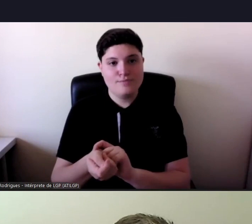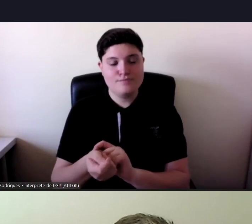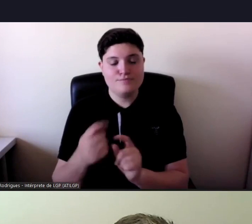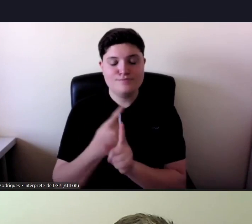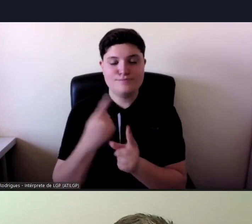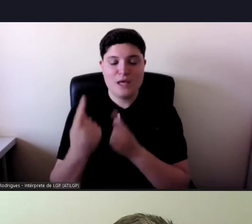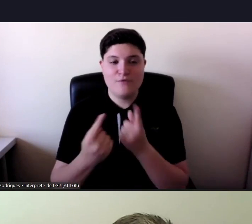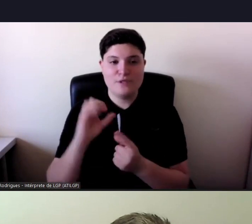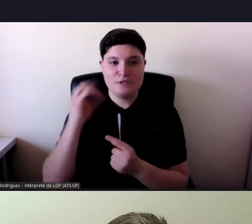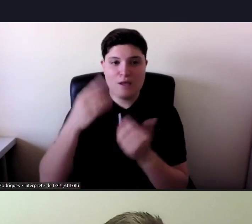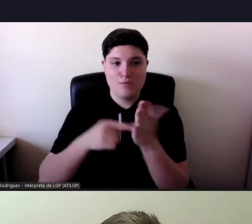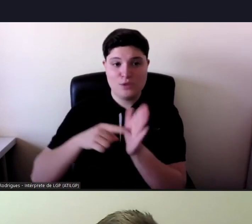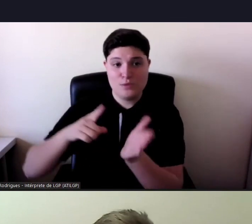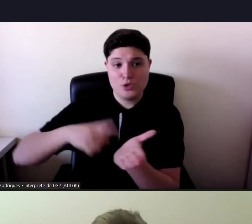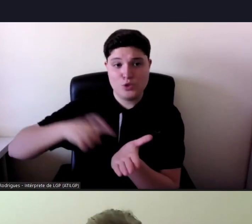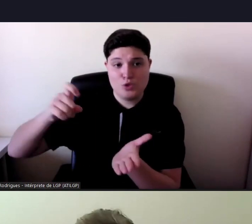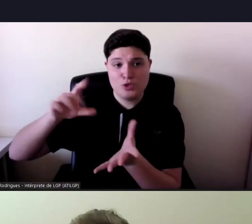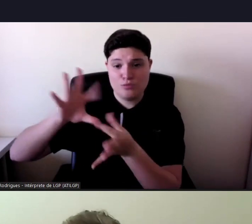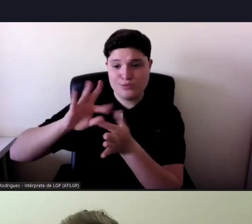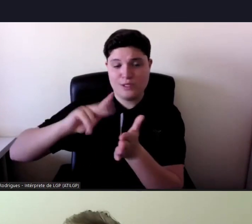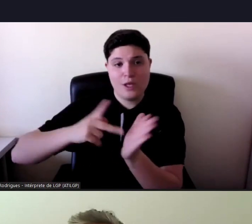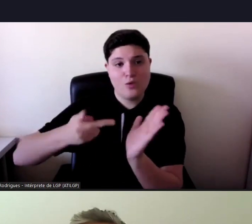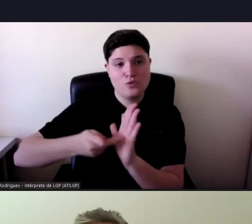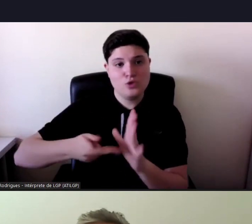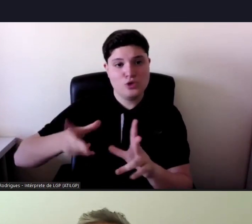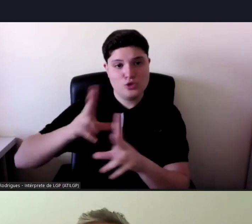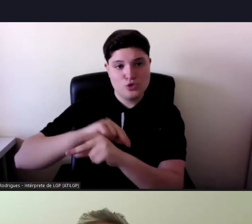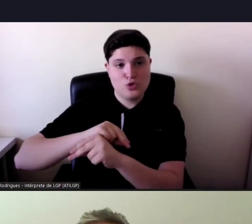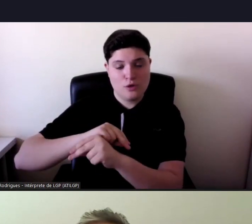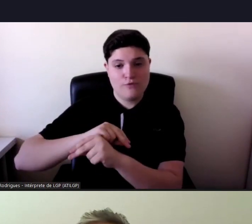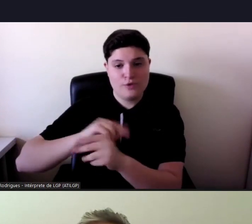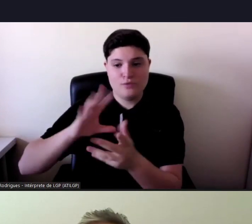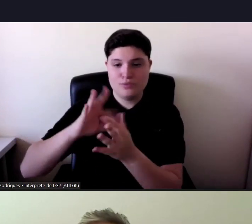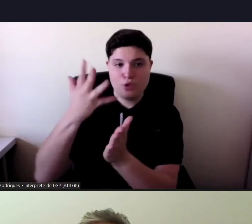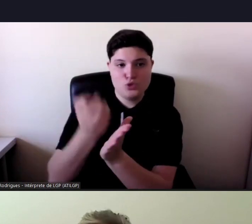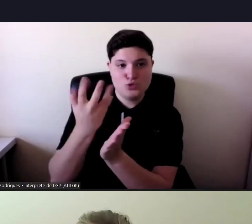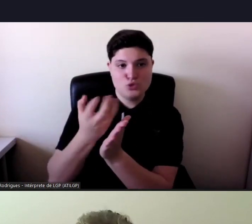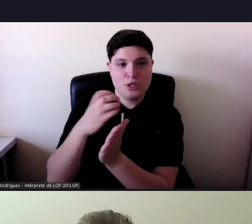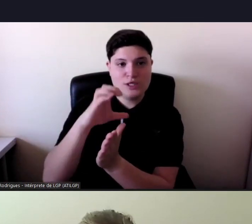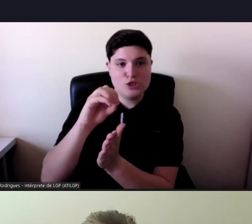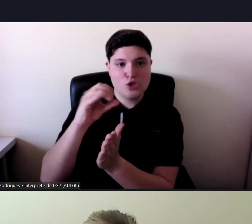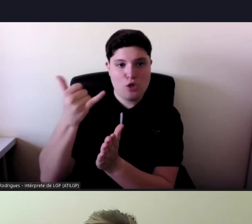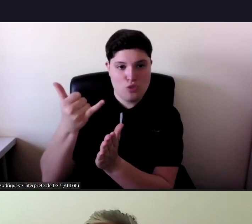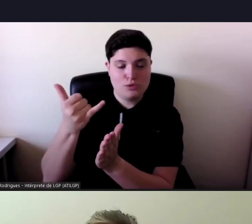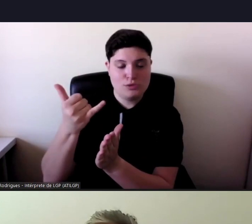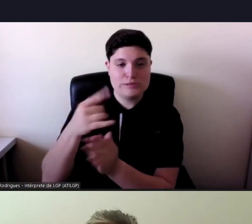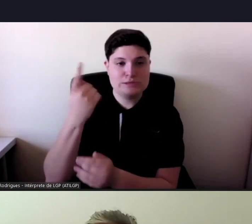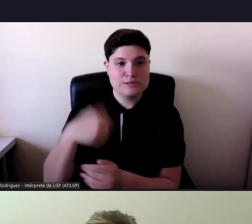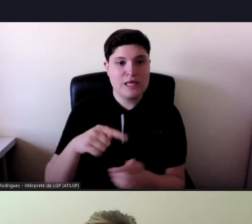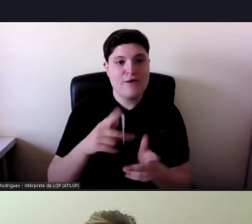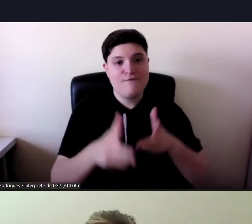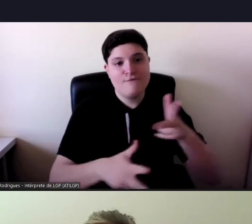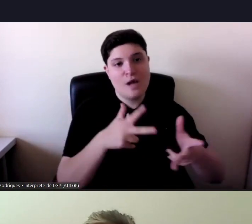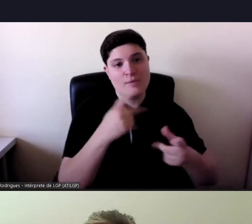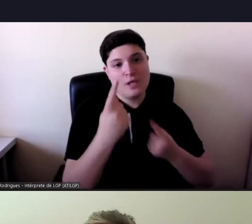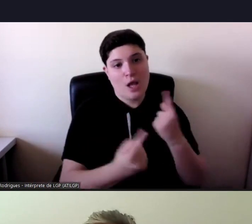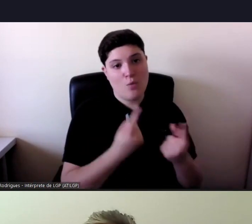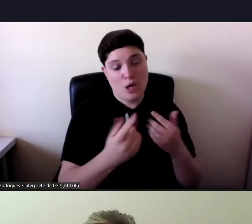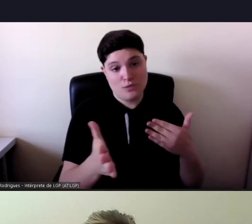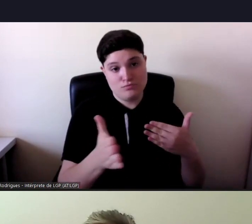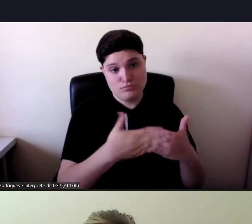milhão. Quer isto dizer que, quando nós já estamos acima dos limites de segurança, se estamos só a tratar